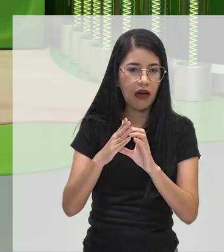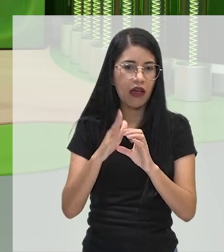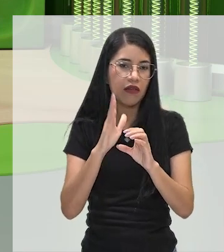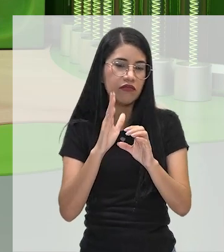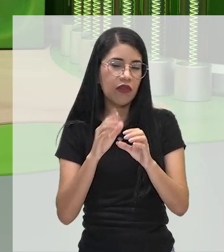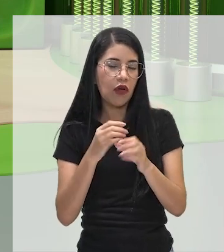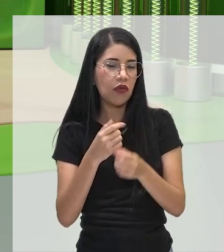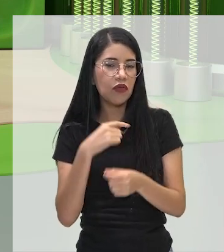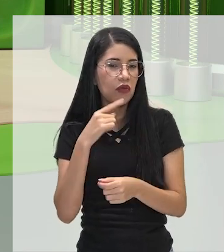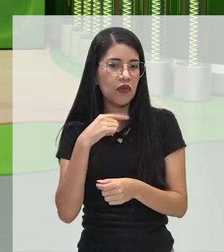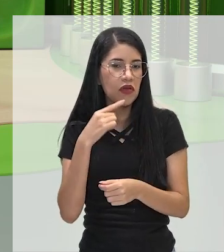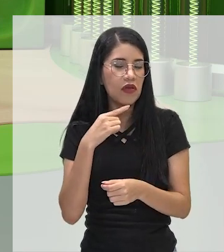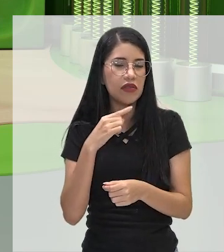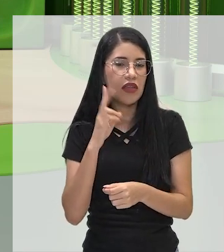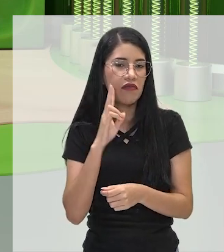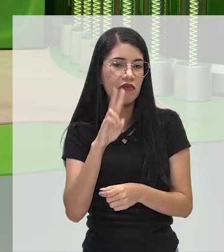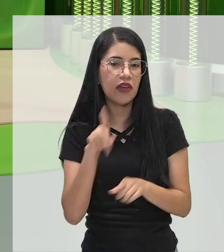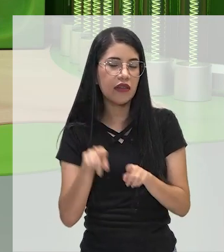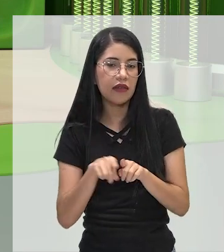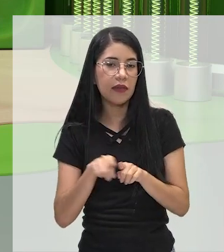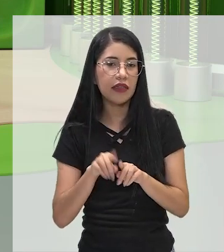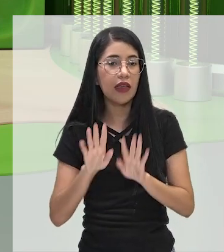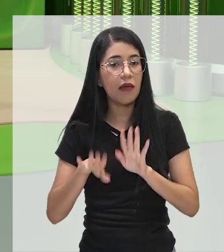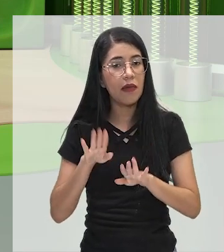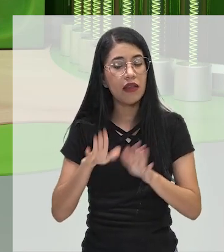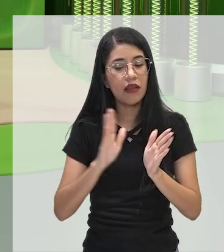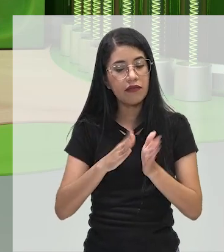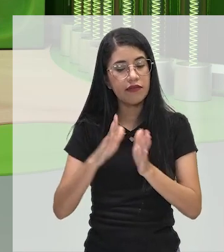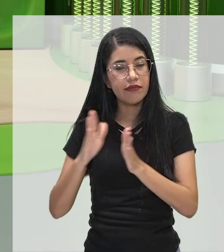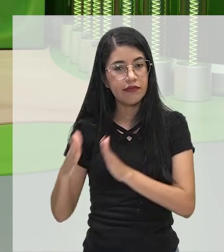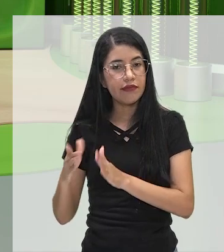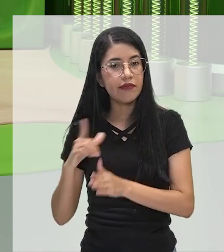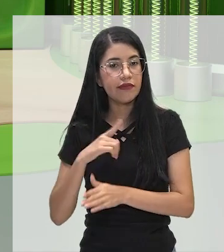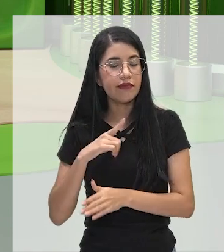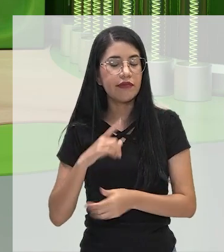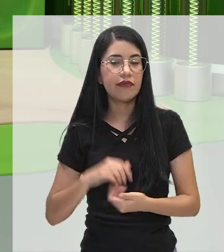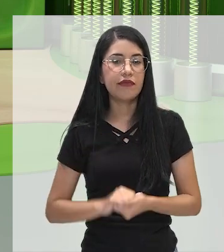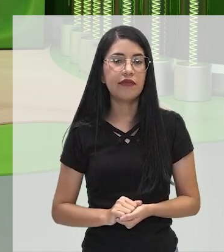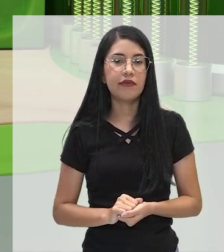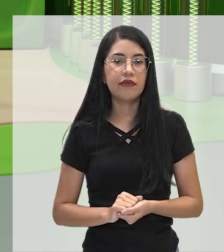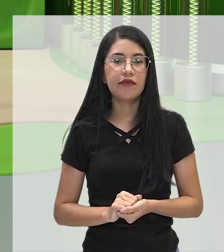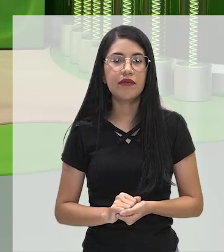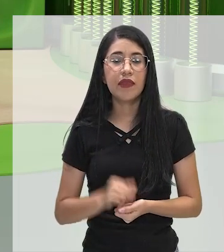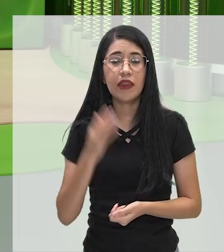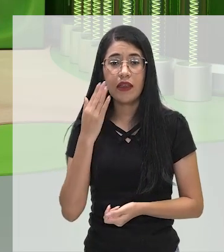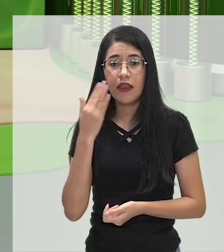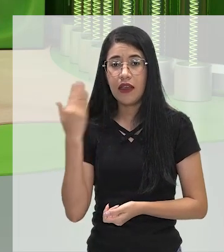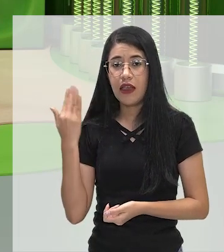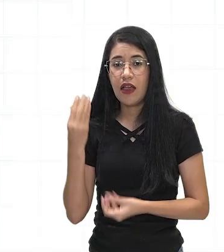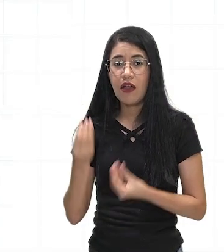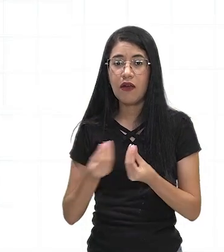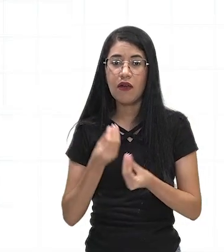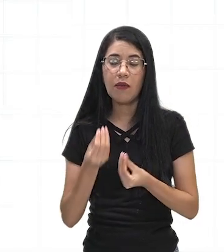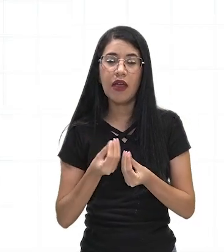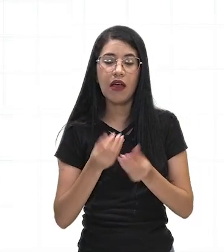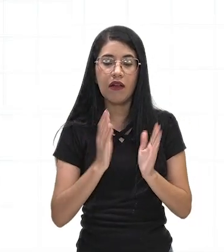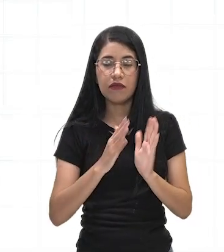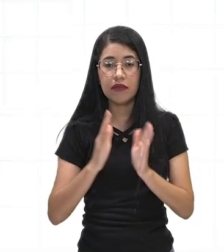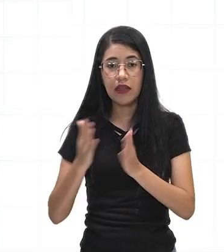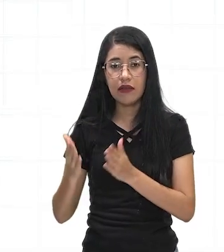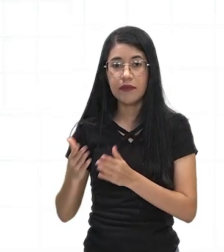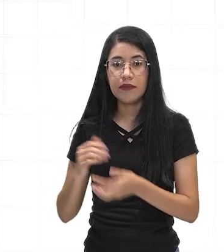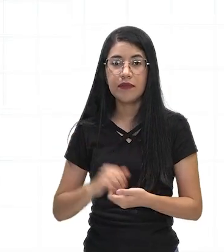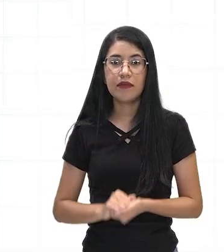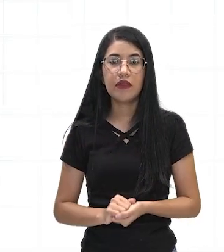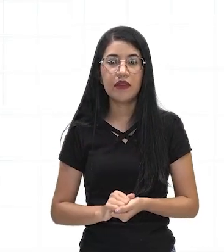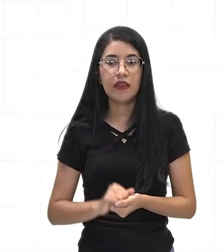não visualizaremos por causa da fase de Lua Nova. Vamos entender um pouco mais ali, ó, nessa animação agora das fases da Lua Nova. Então você visualiza aí